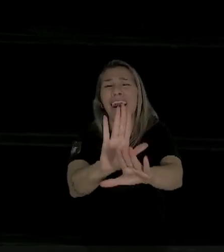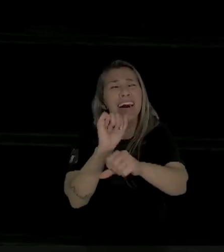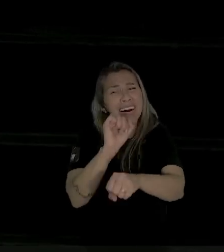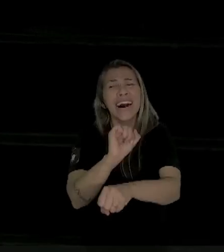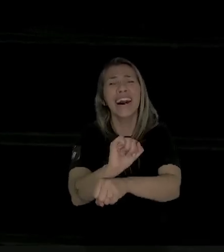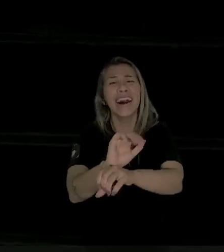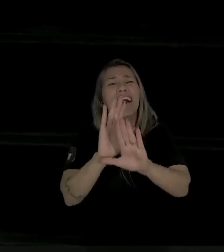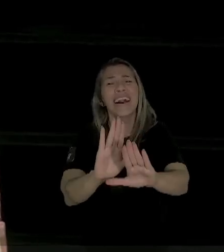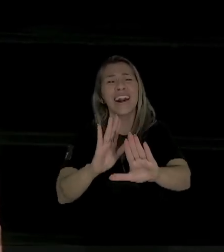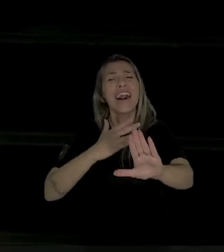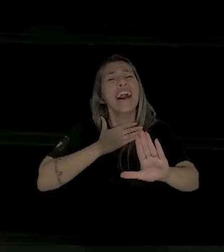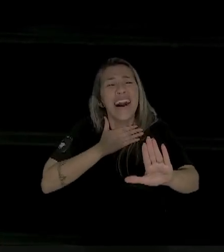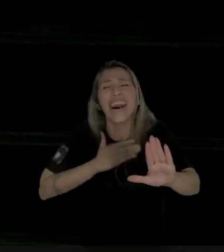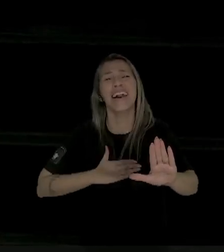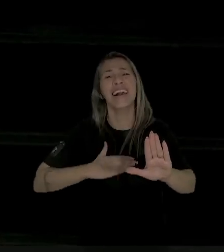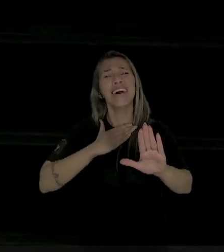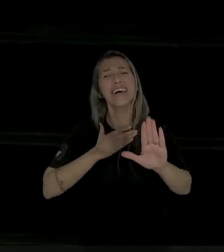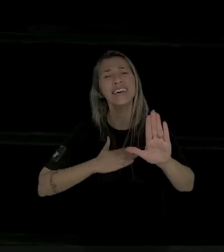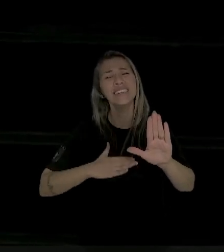Espera passar.